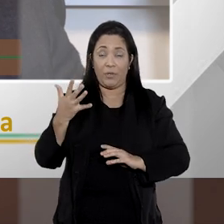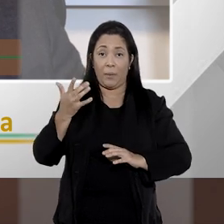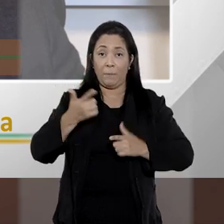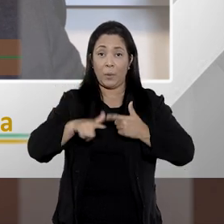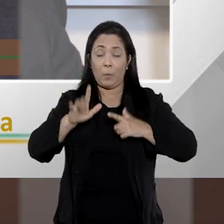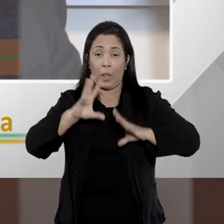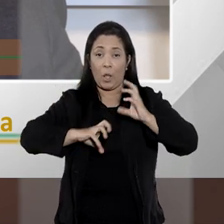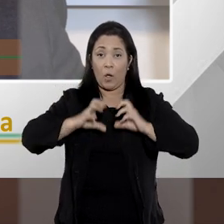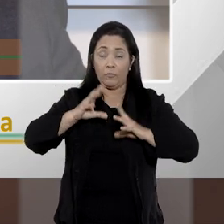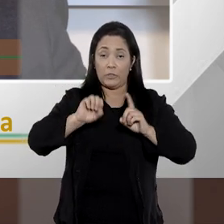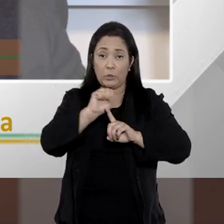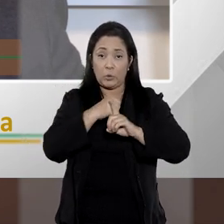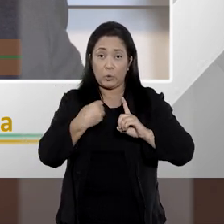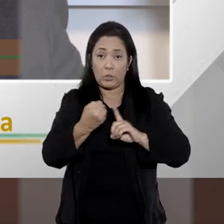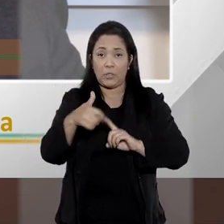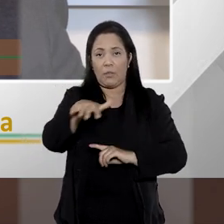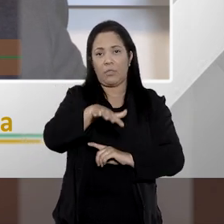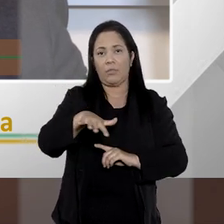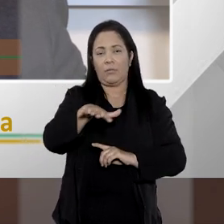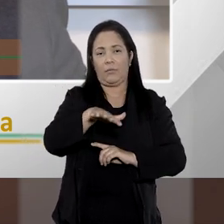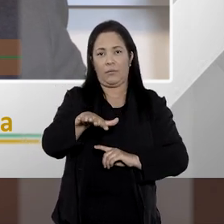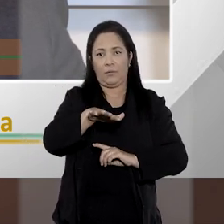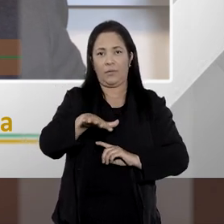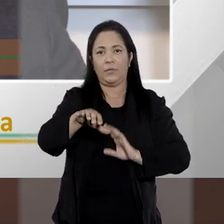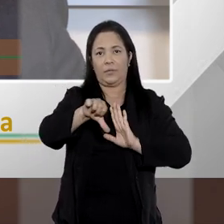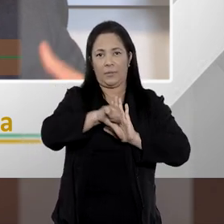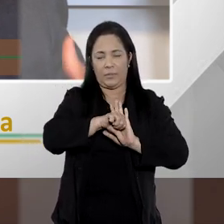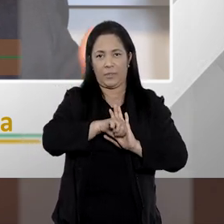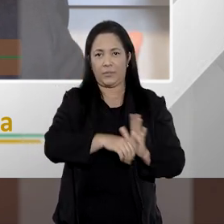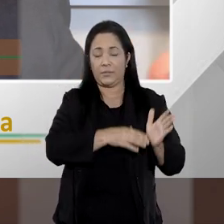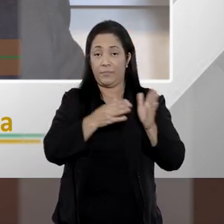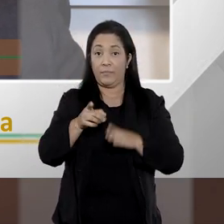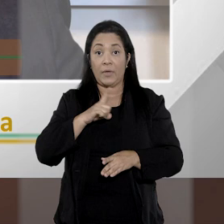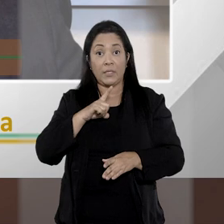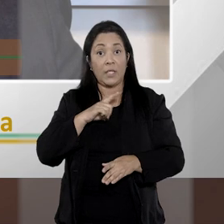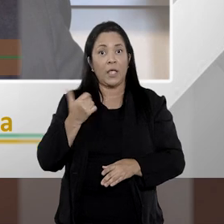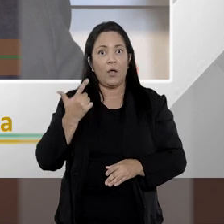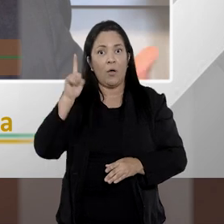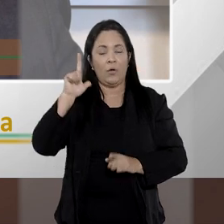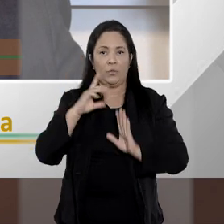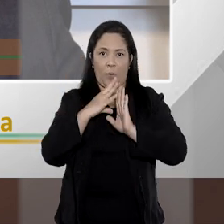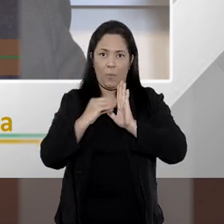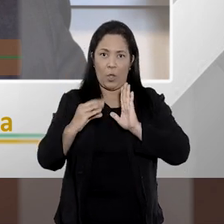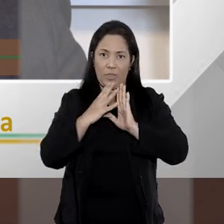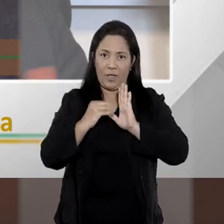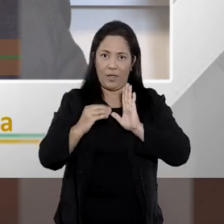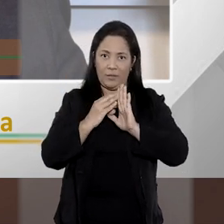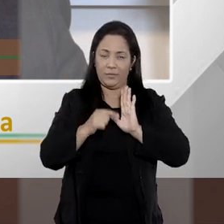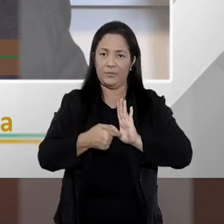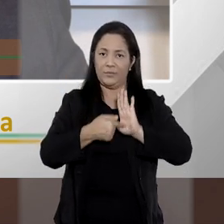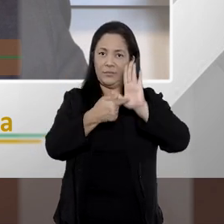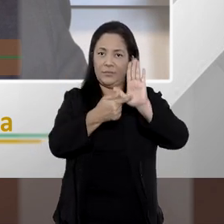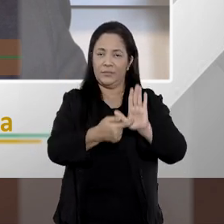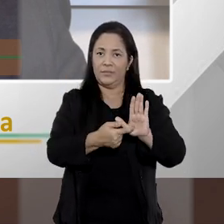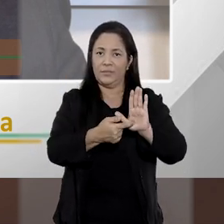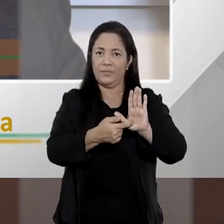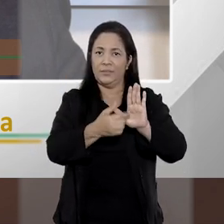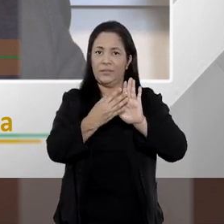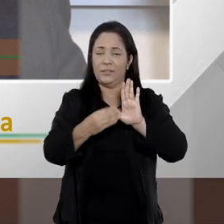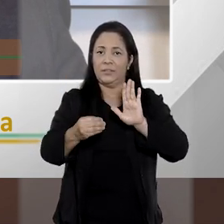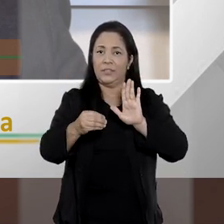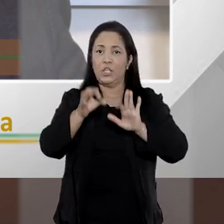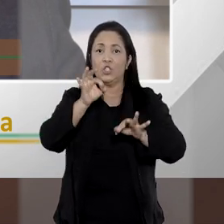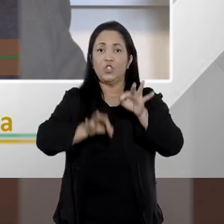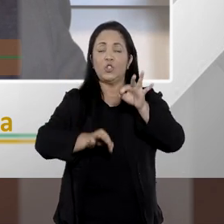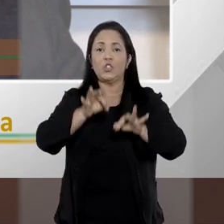sociais originados da prática criminosa. E eu me refiro a um outro modelo de reação social ao crime, que é o chamado modelo